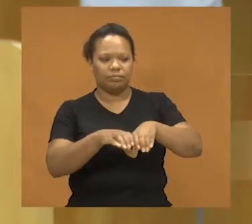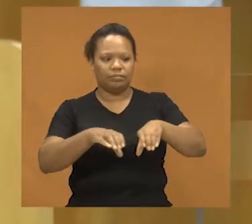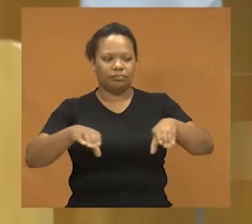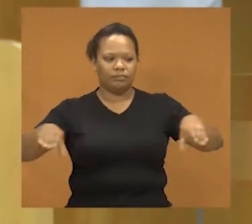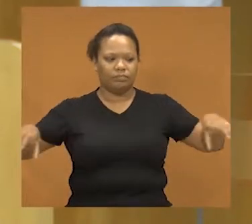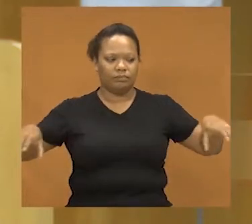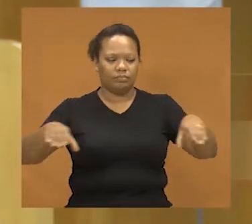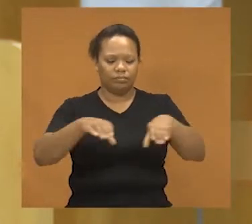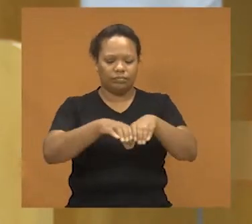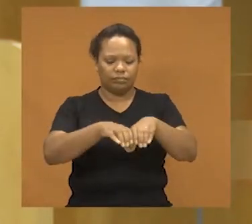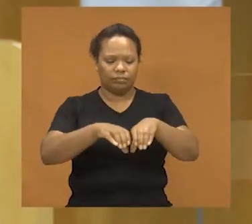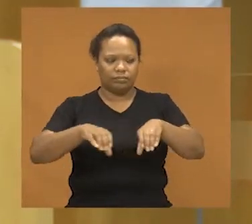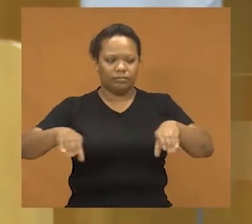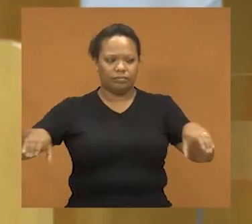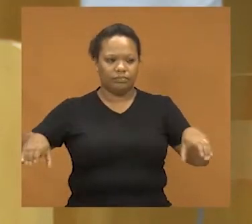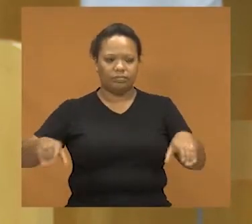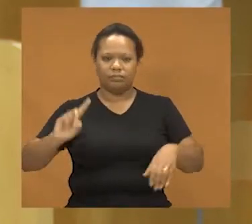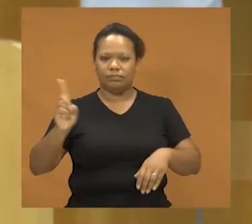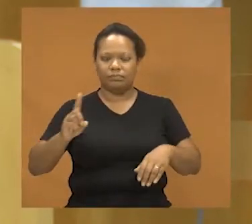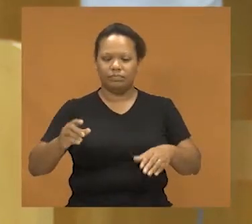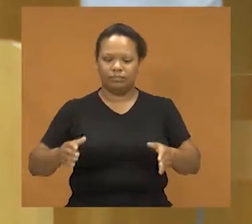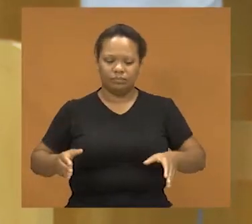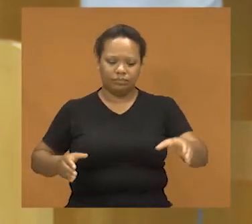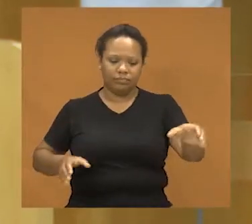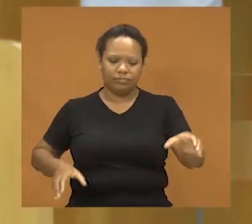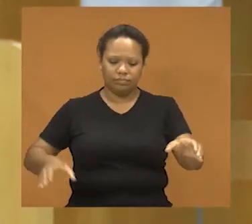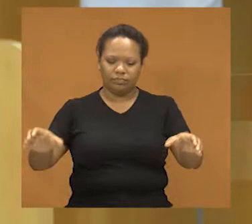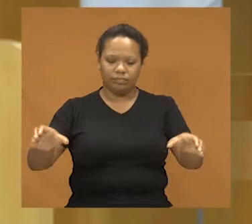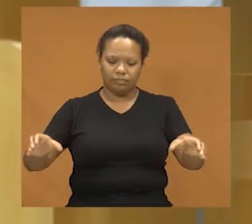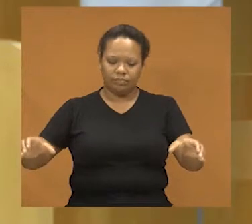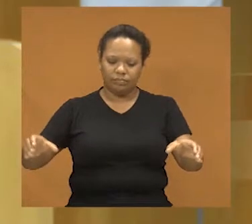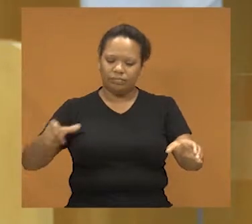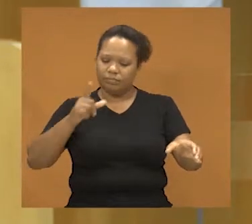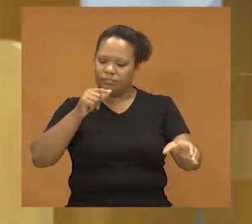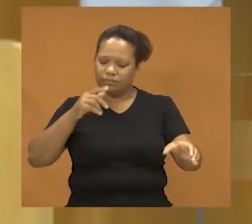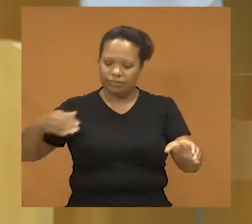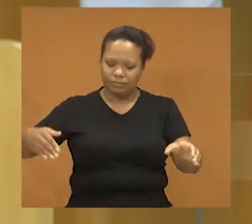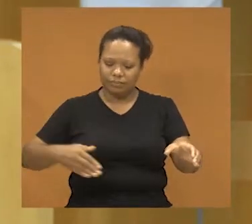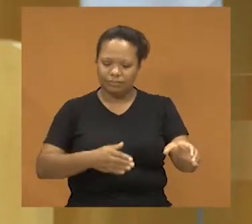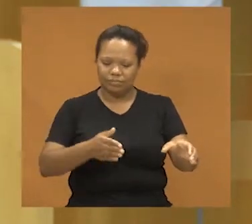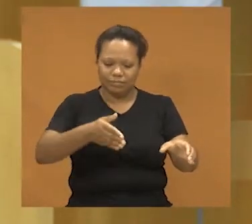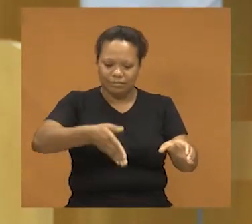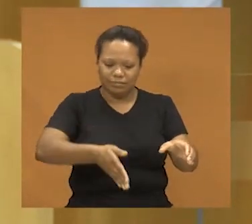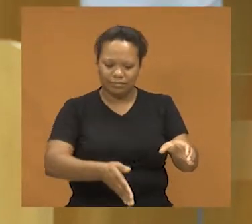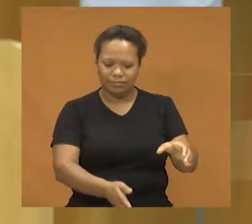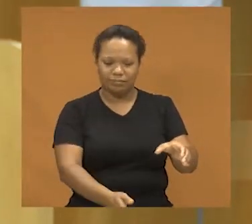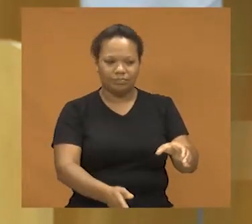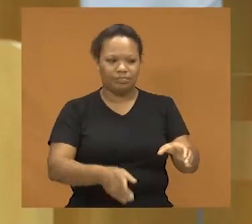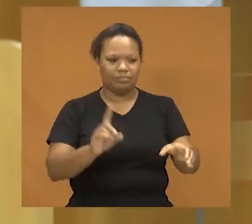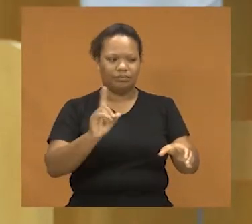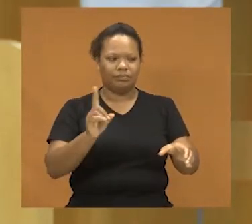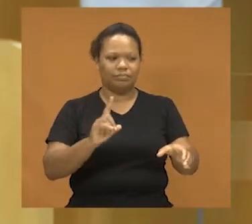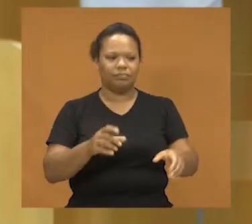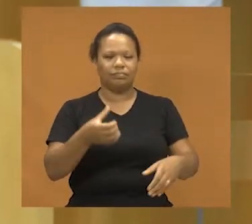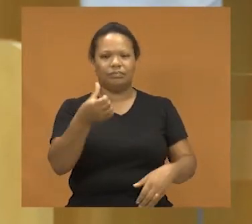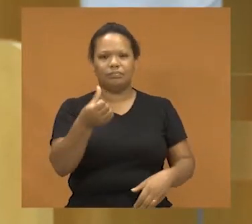que essa água não rasgue essas vias. Tá? Então, são soluções, falo, poxa, mas é tão objetivo, há